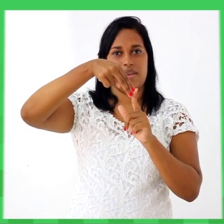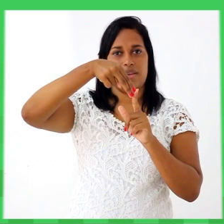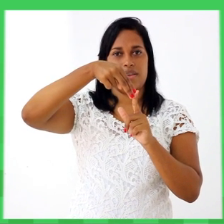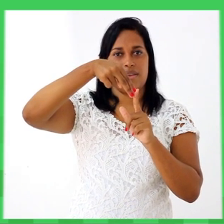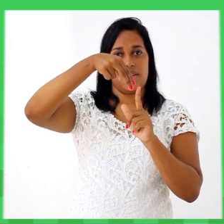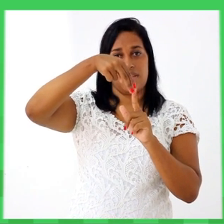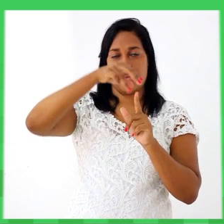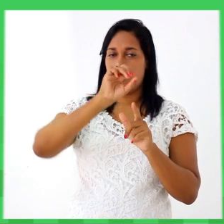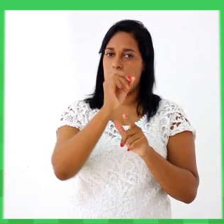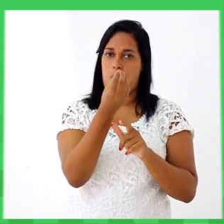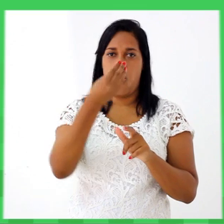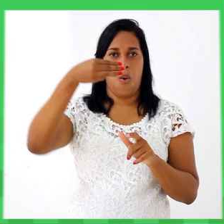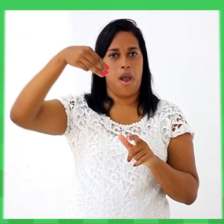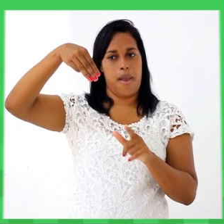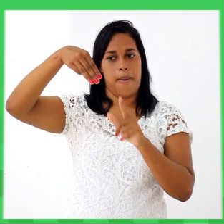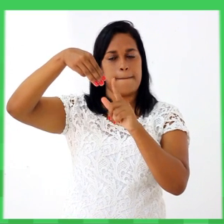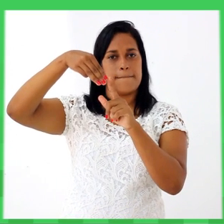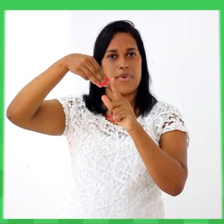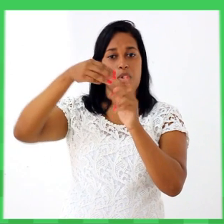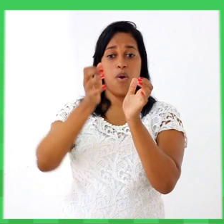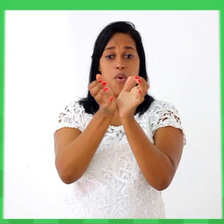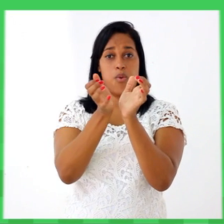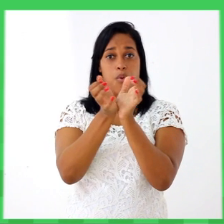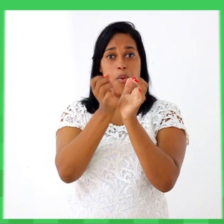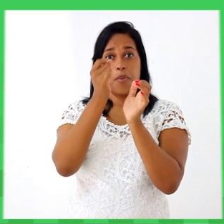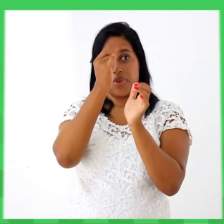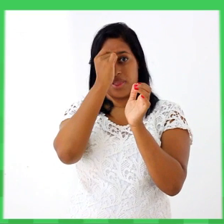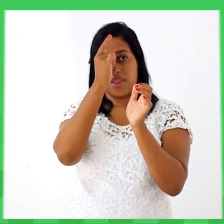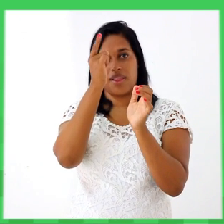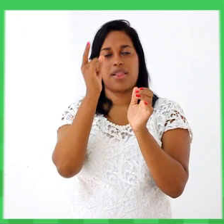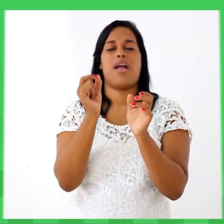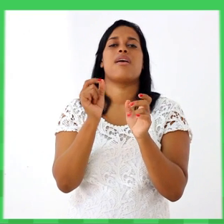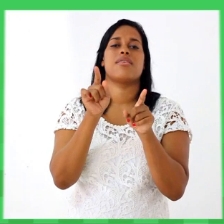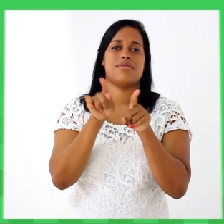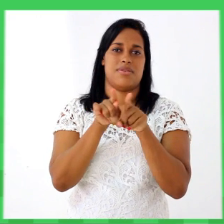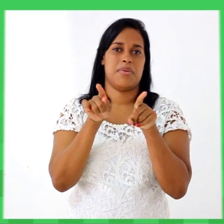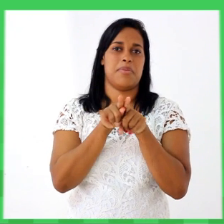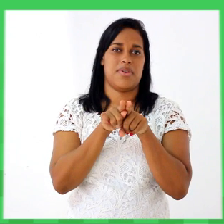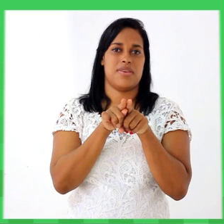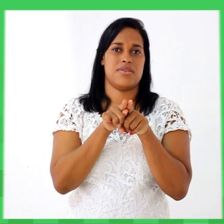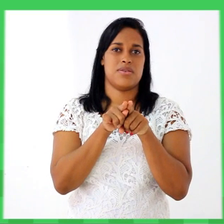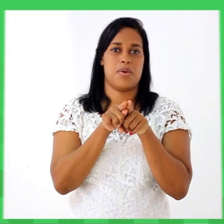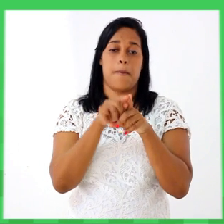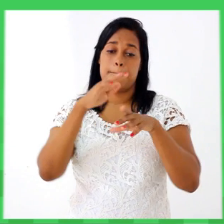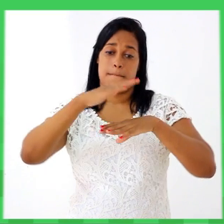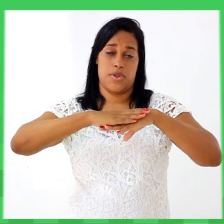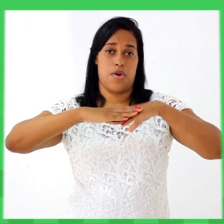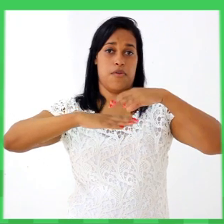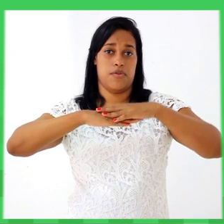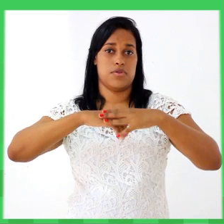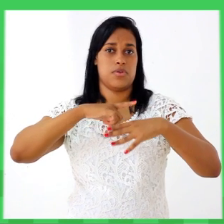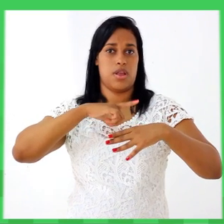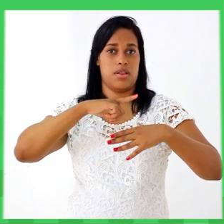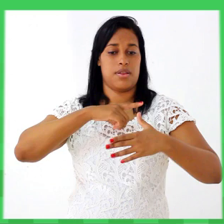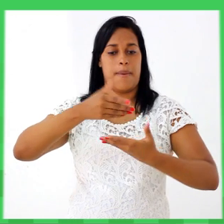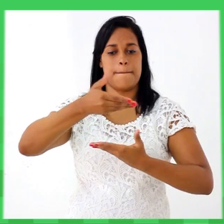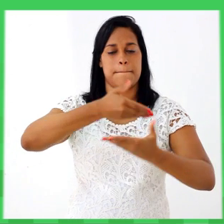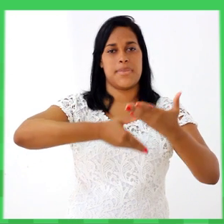ou M tem a mesma ideia de vários. Okay? Então, empregado